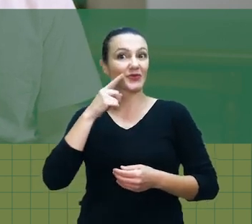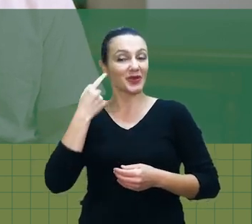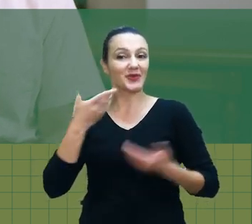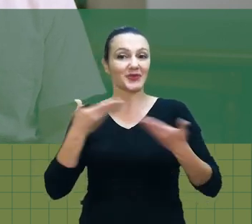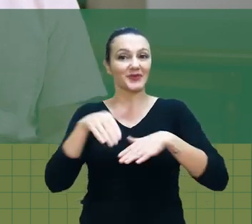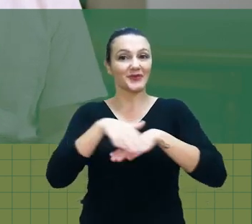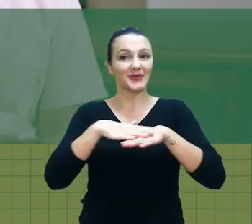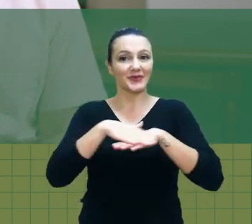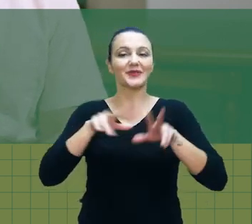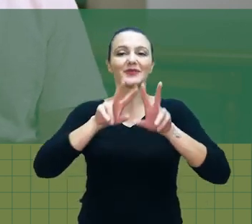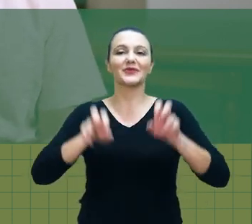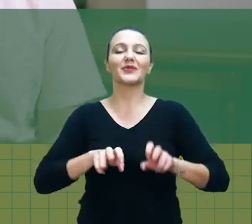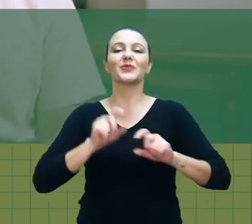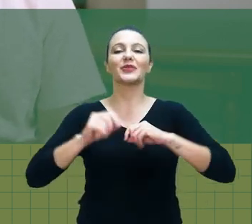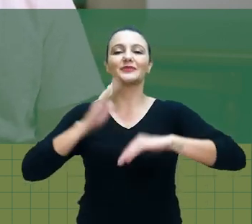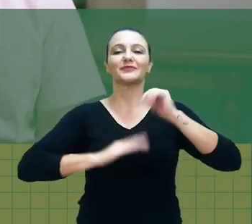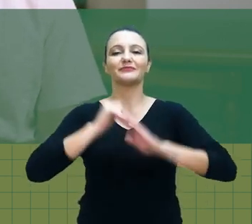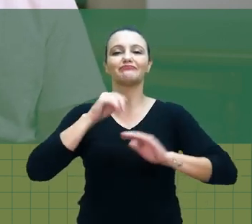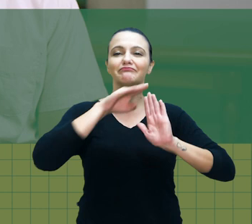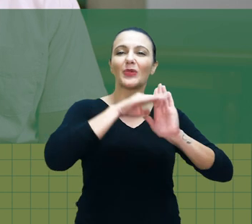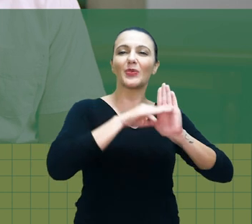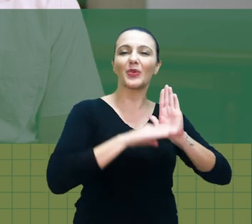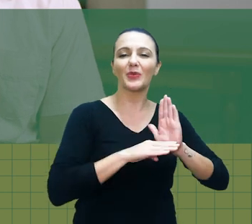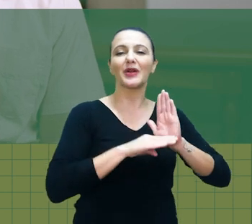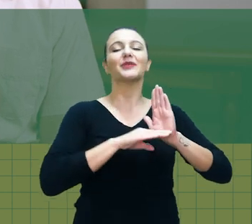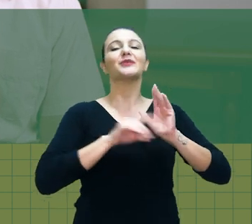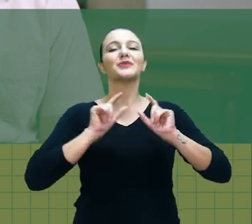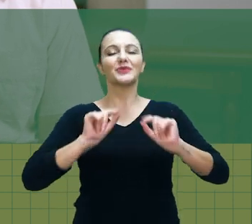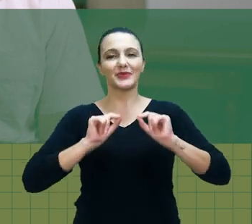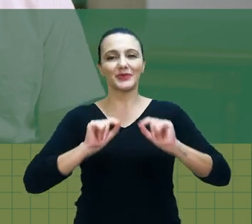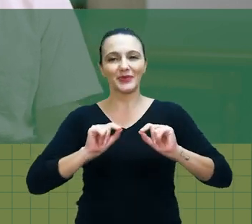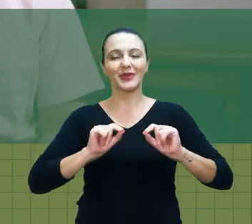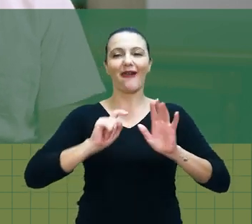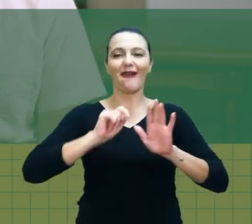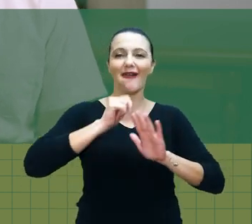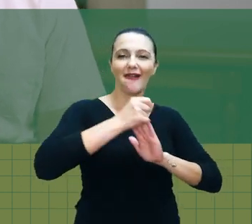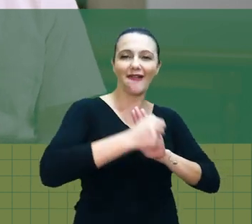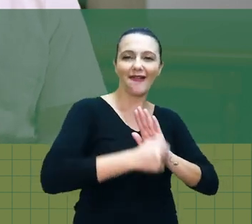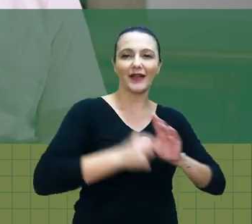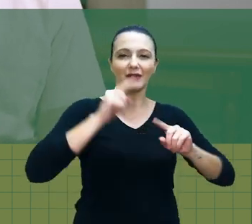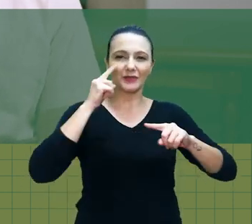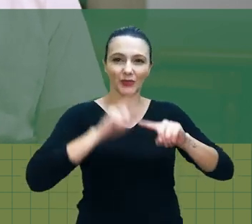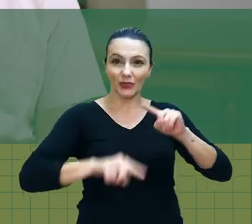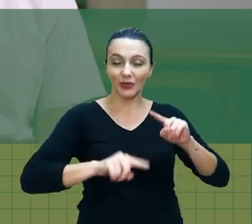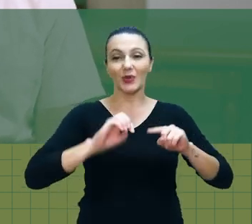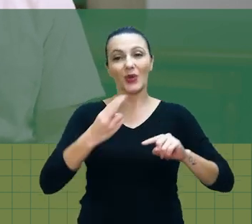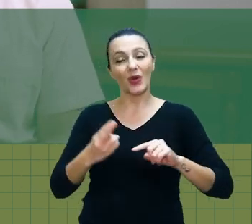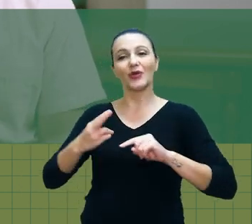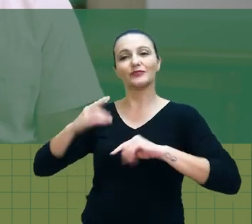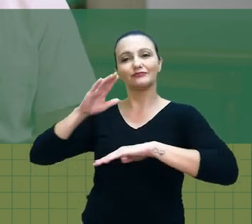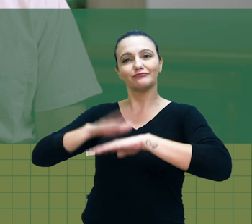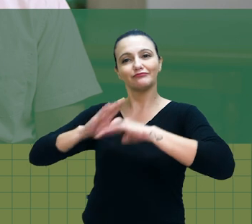hoje sobre regulamentação de fake news, censura ou civilidade, visando a produção dos alunos aí